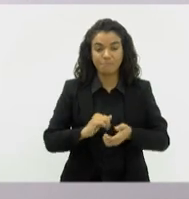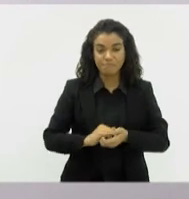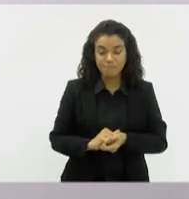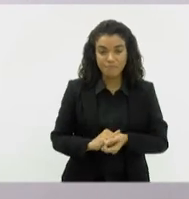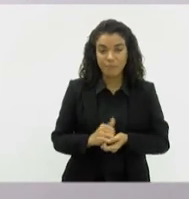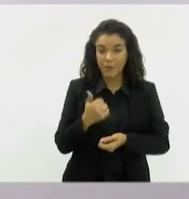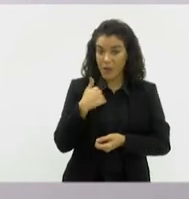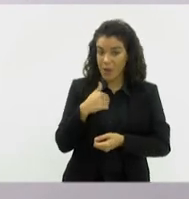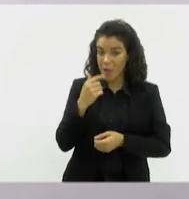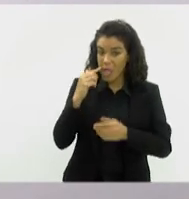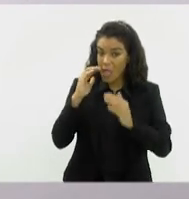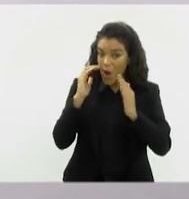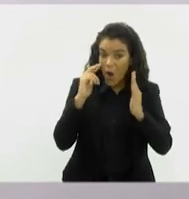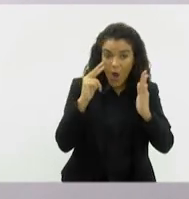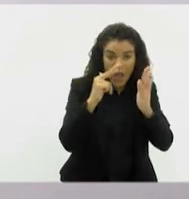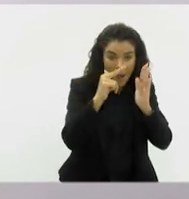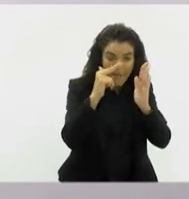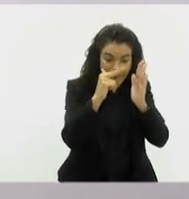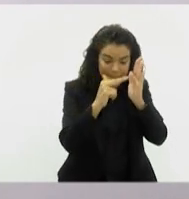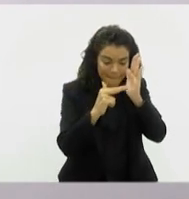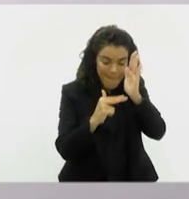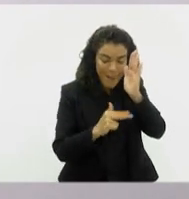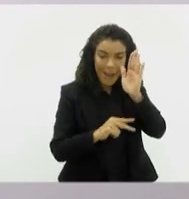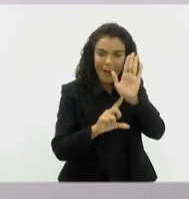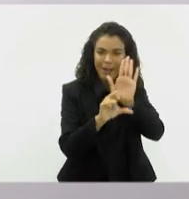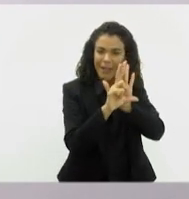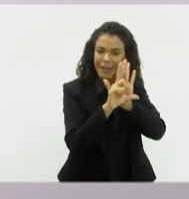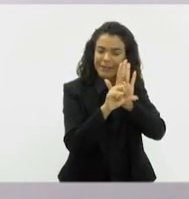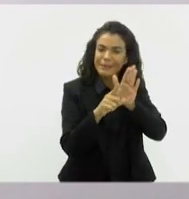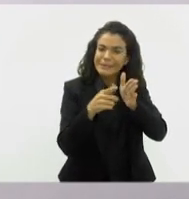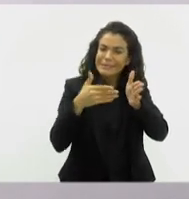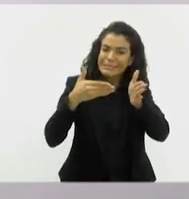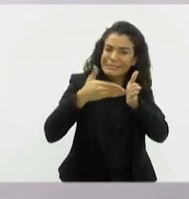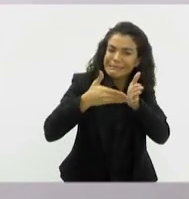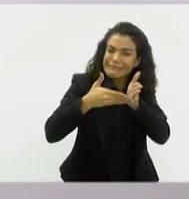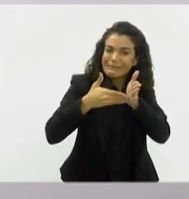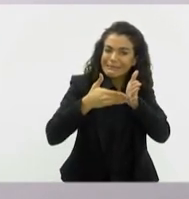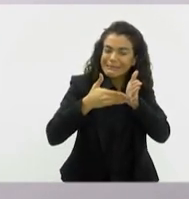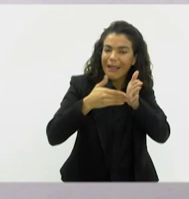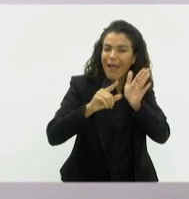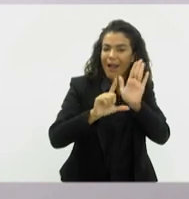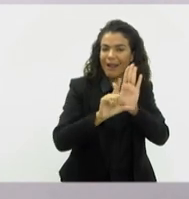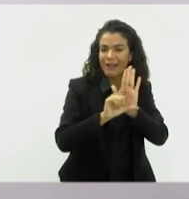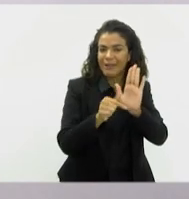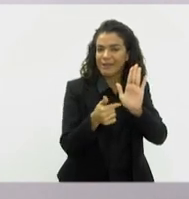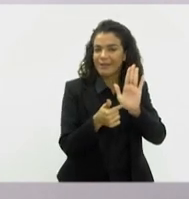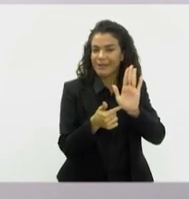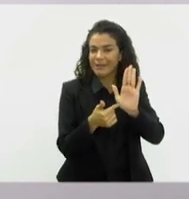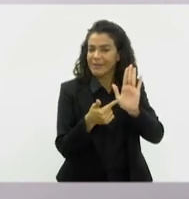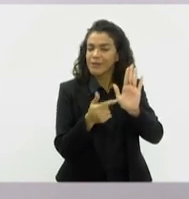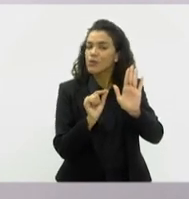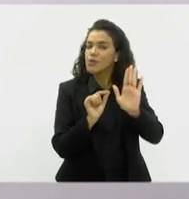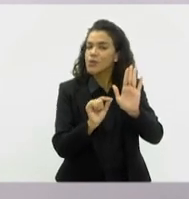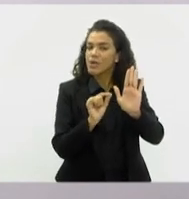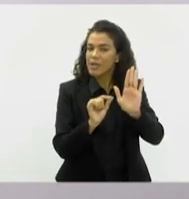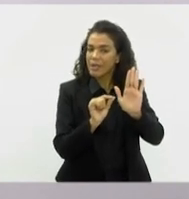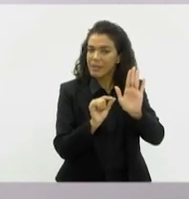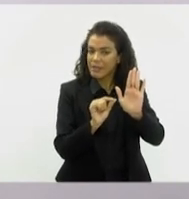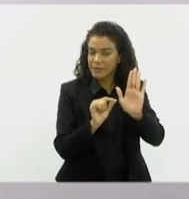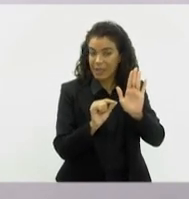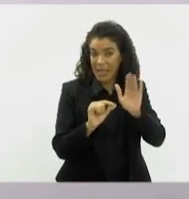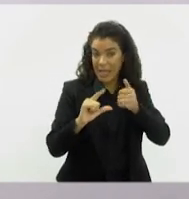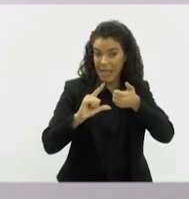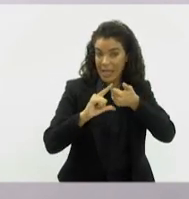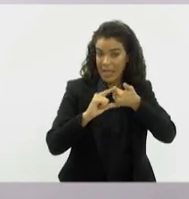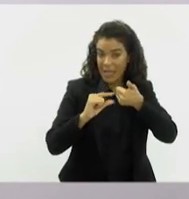questão legalista. E aí a gente tem uma barreira da lei. E a lei nos diz, através do